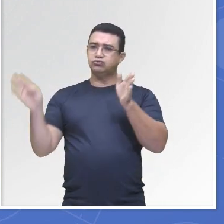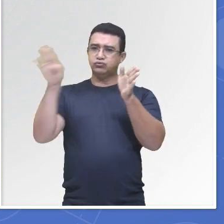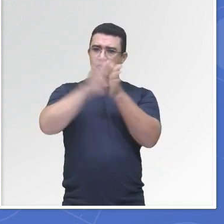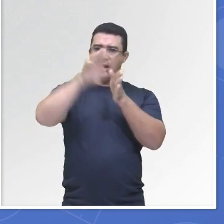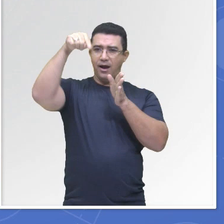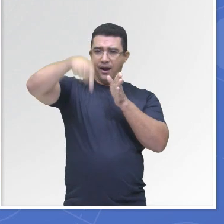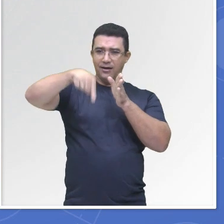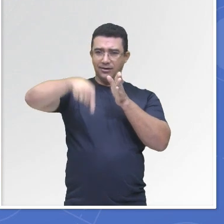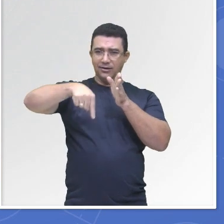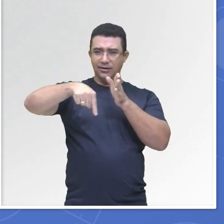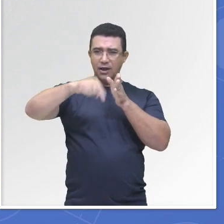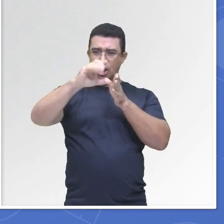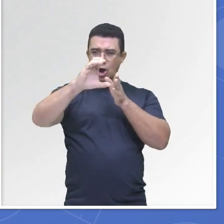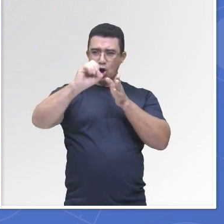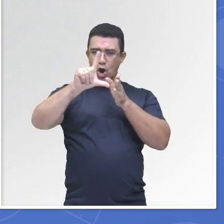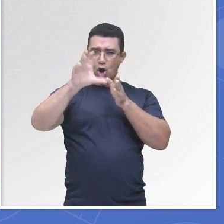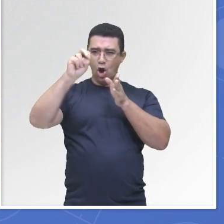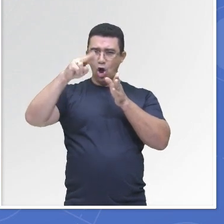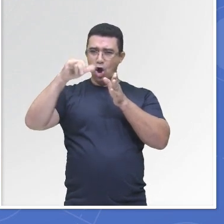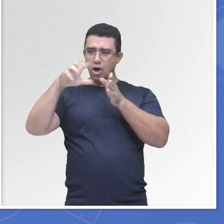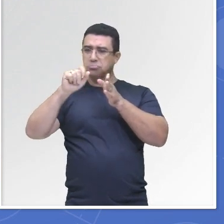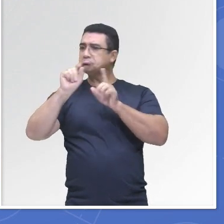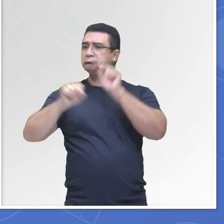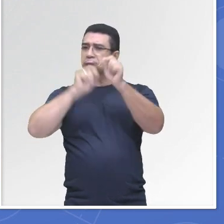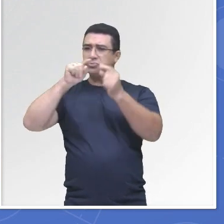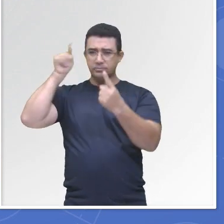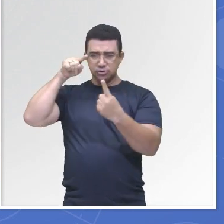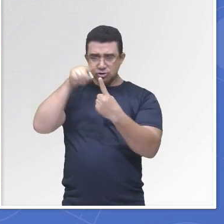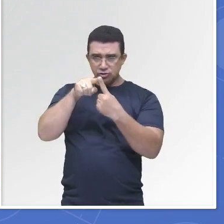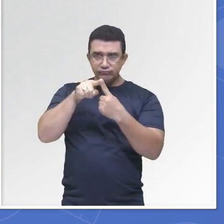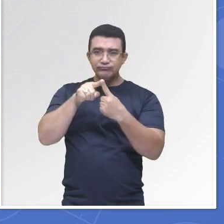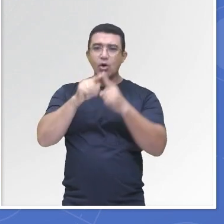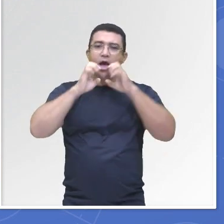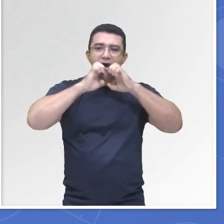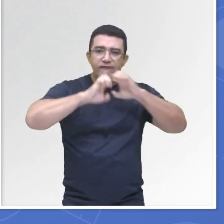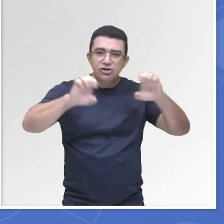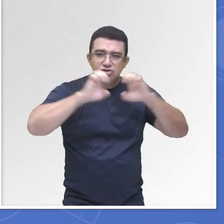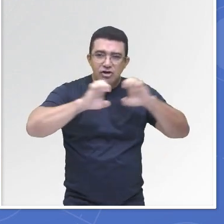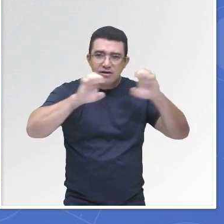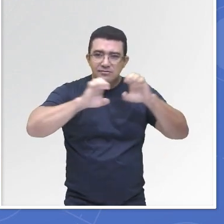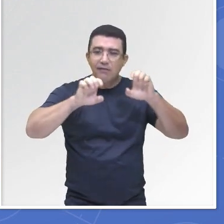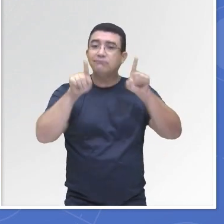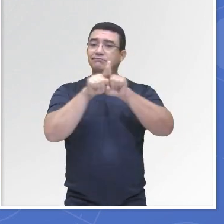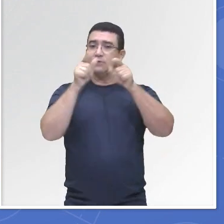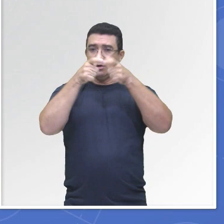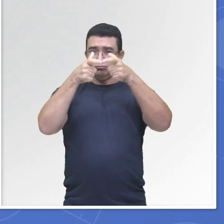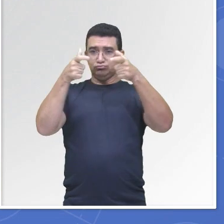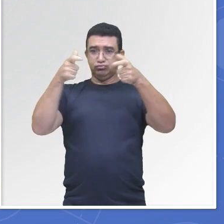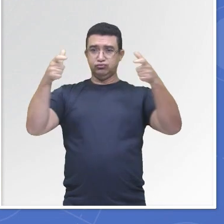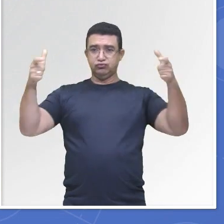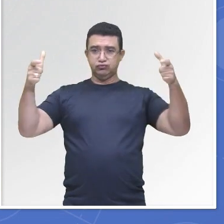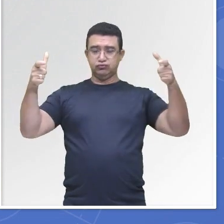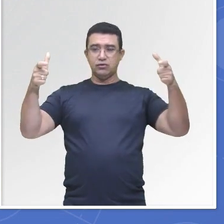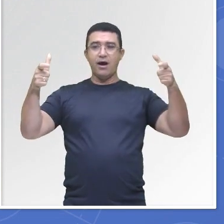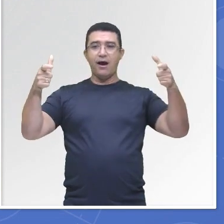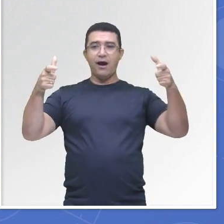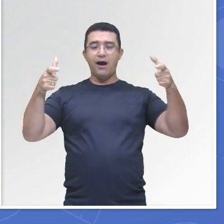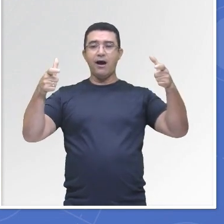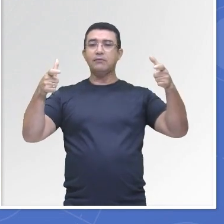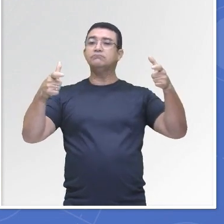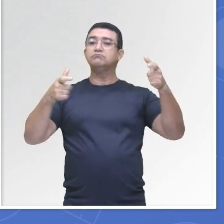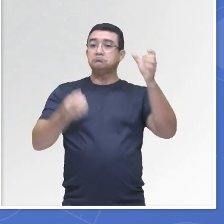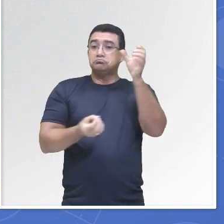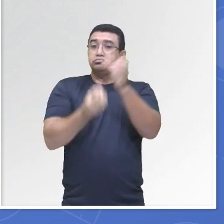com que intuito? Para colonizar e ampliar a fé cristã através